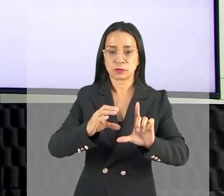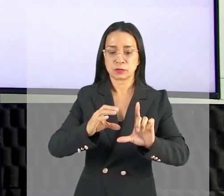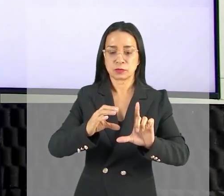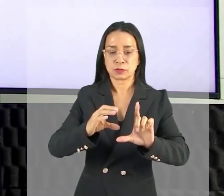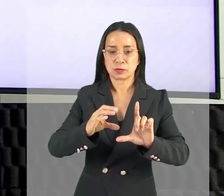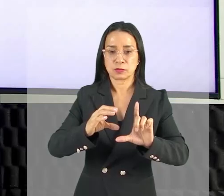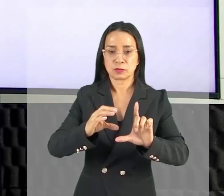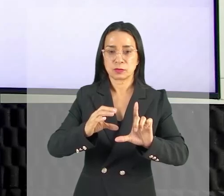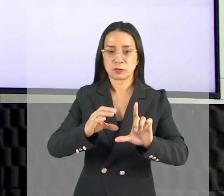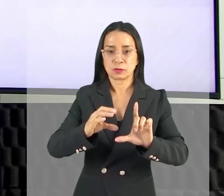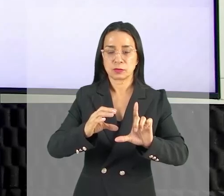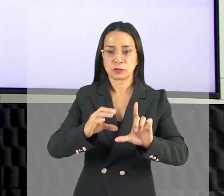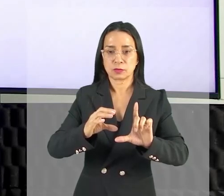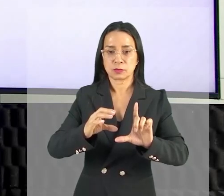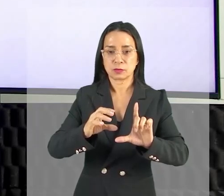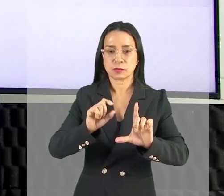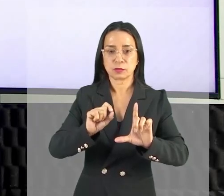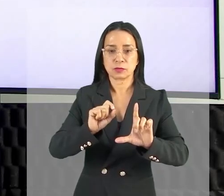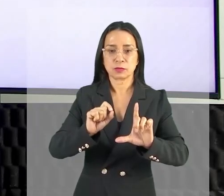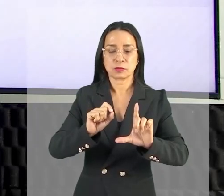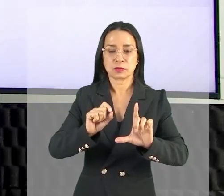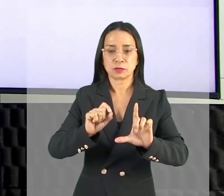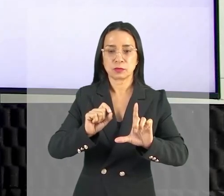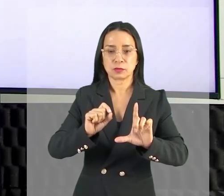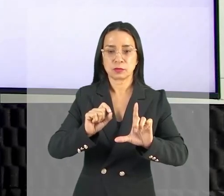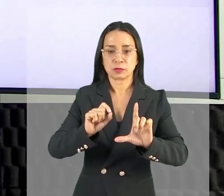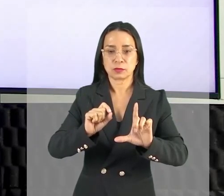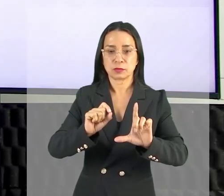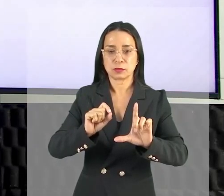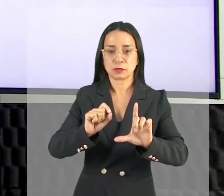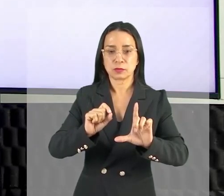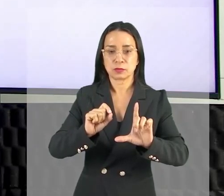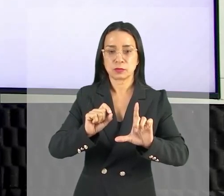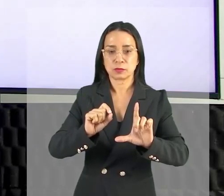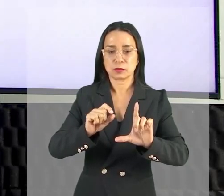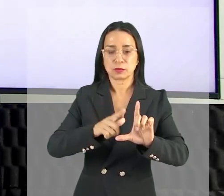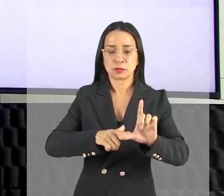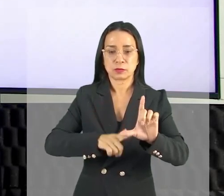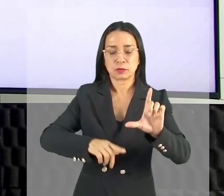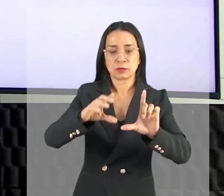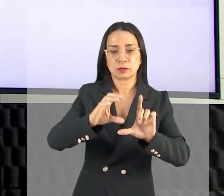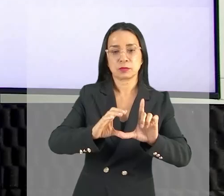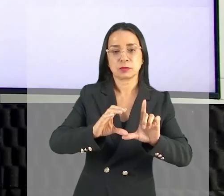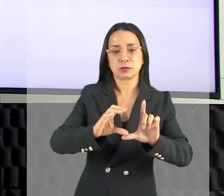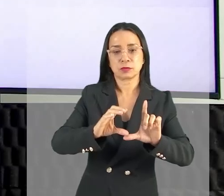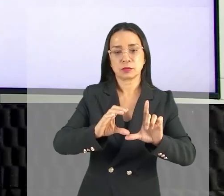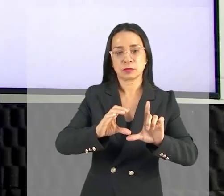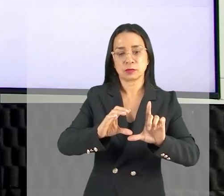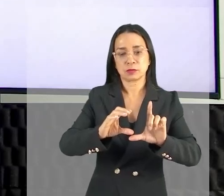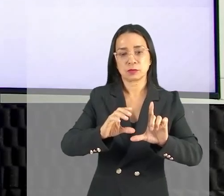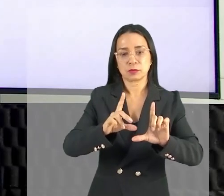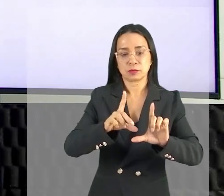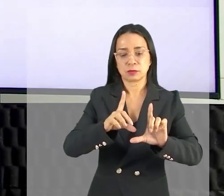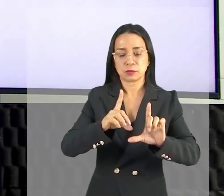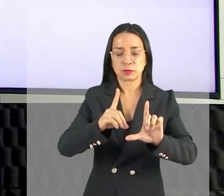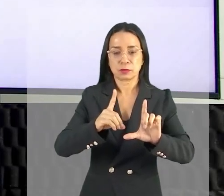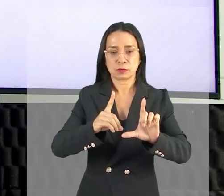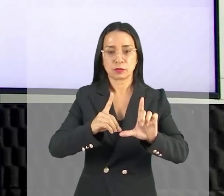né? Então, a gente está mexendo aqui na imunidade. Letra C,